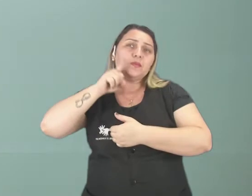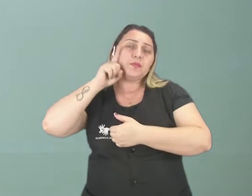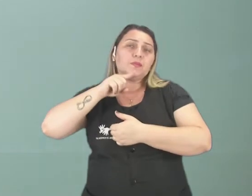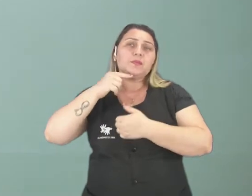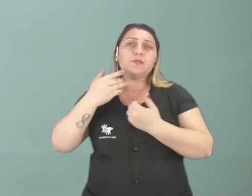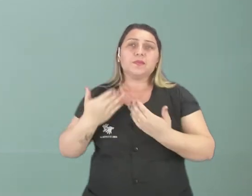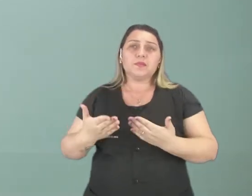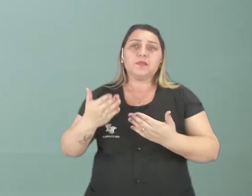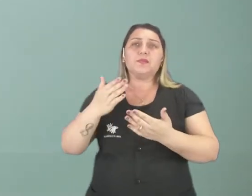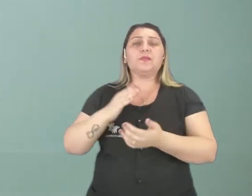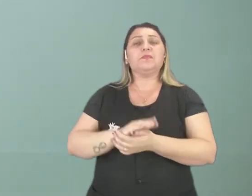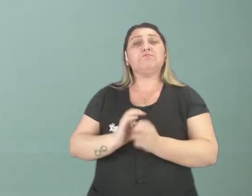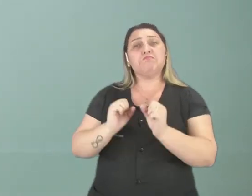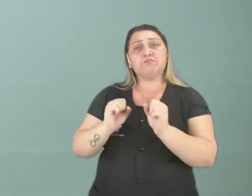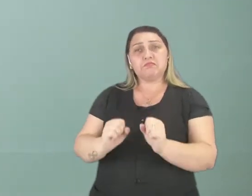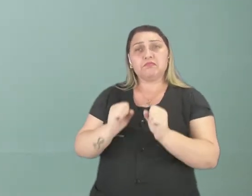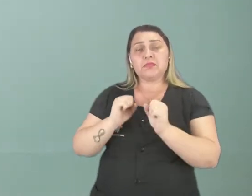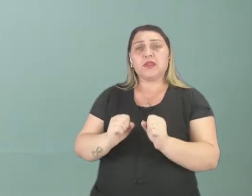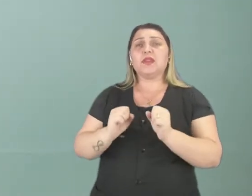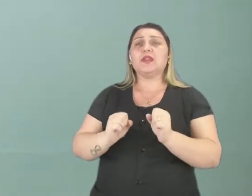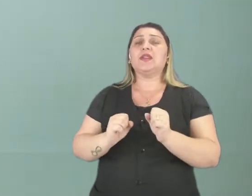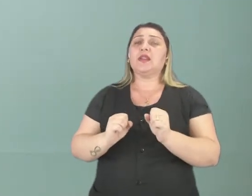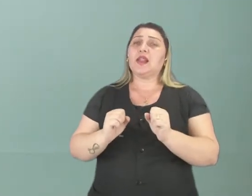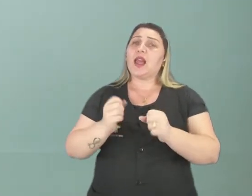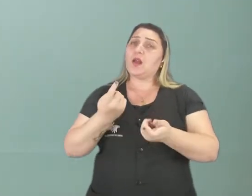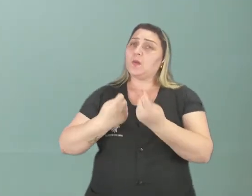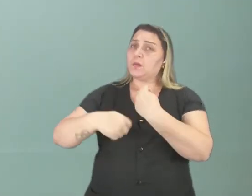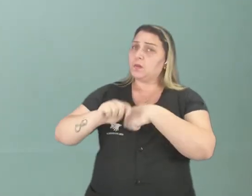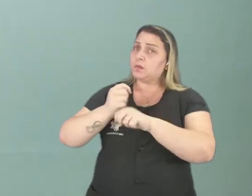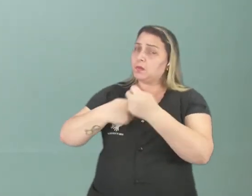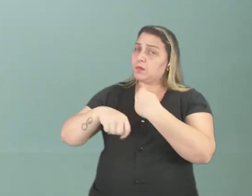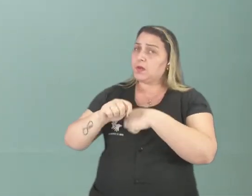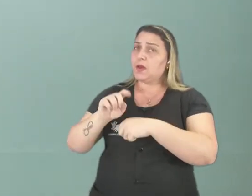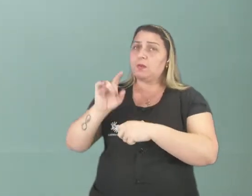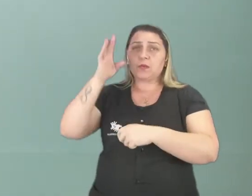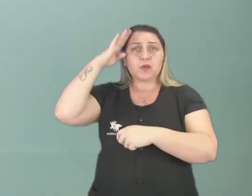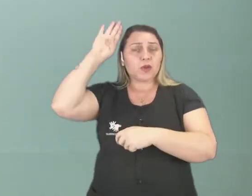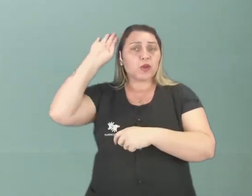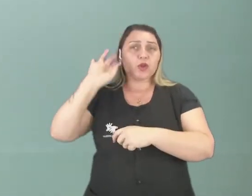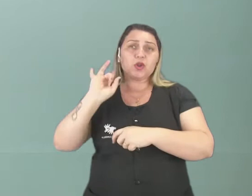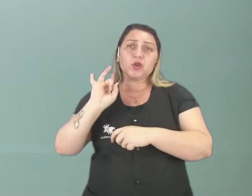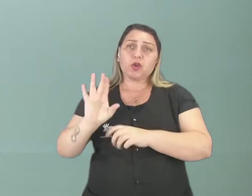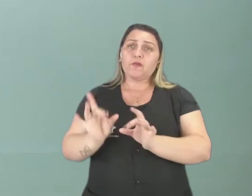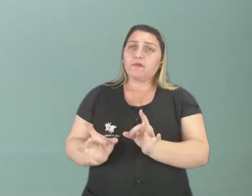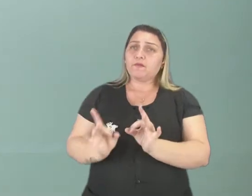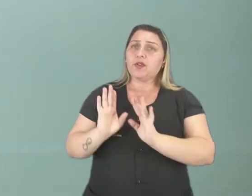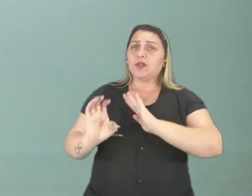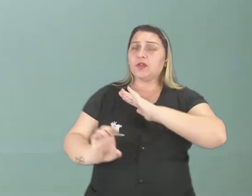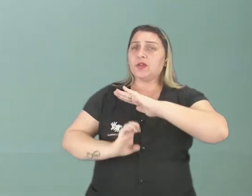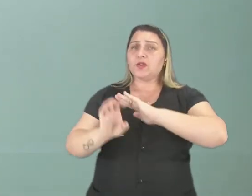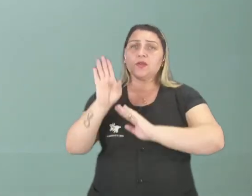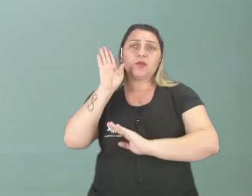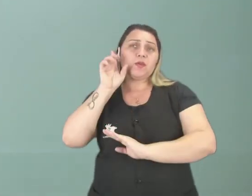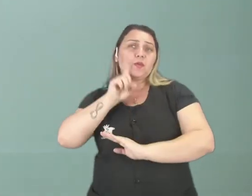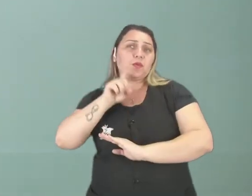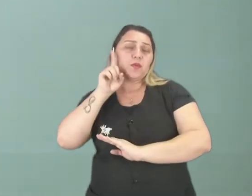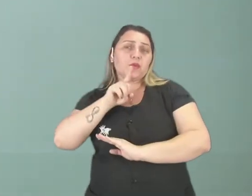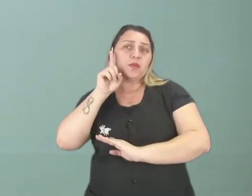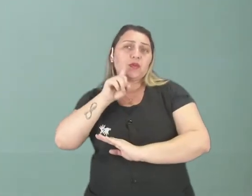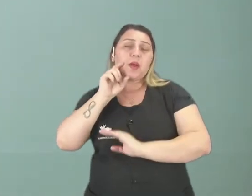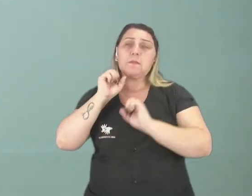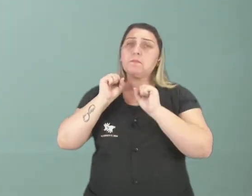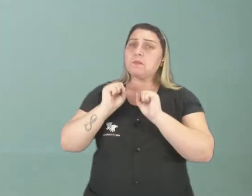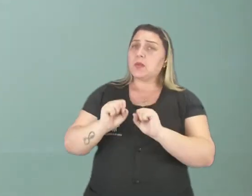Estados Unidos, ele poderia intervir, então, na economia, né? Cuba só poderia comercializar aí com os Estados Unidos. Os Estados